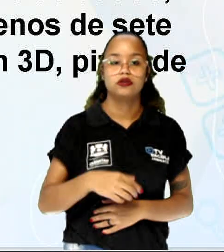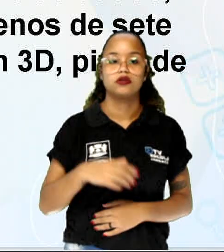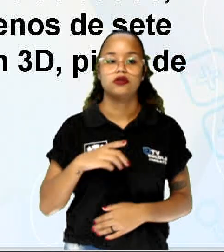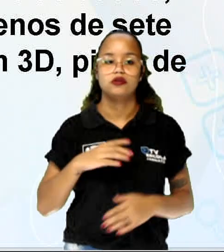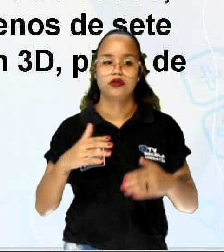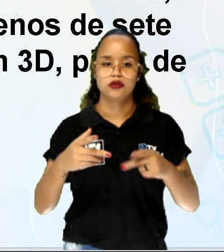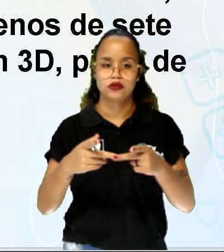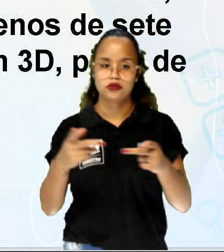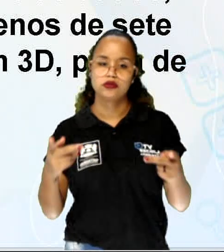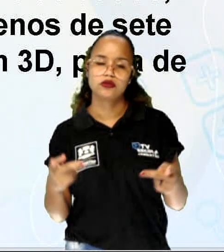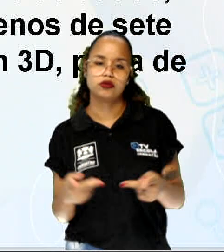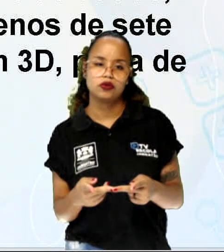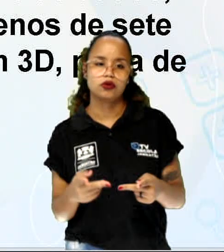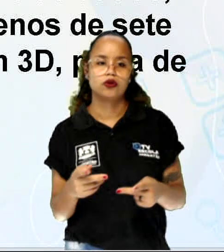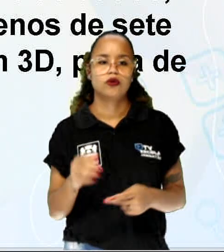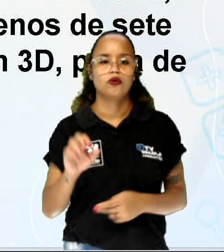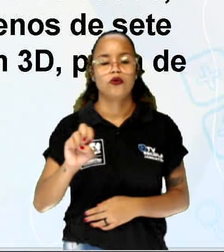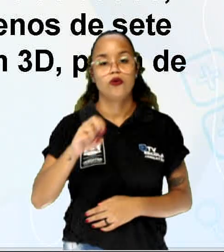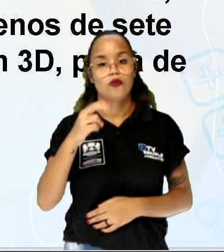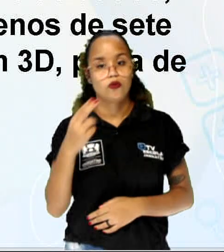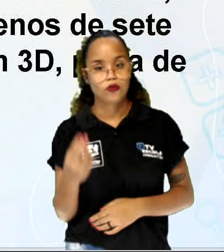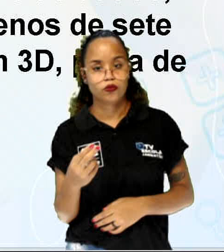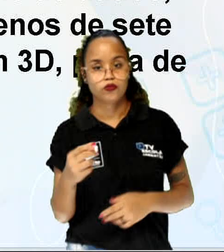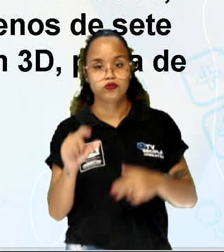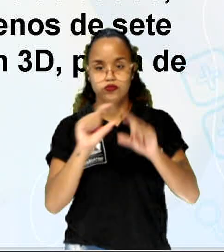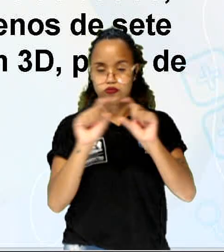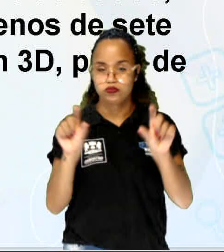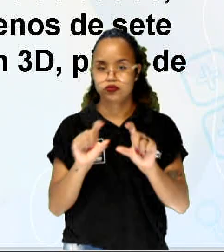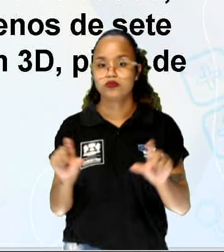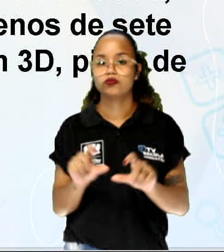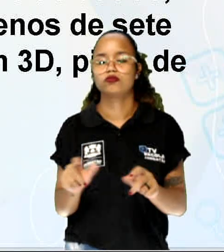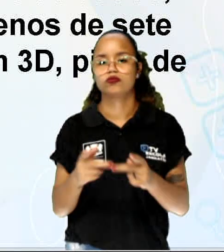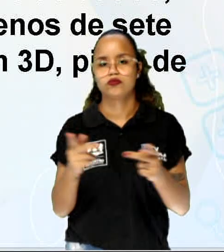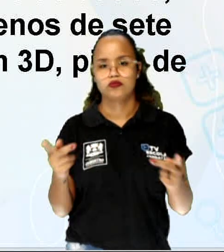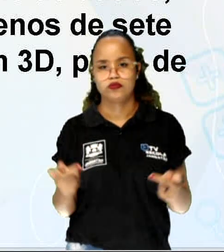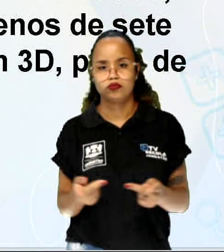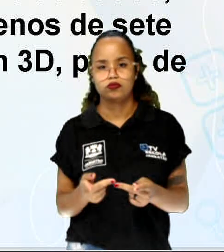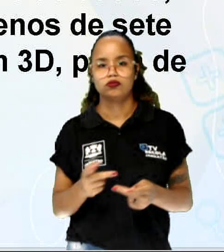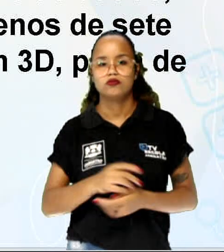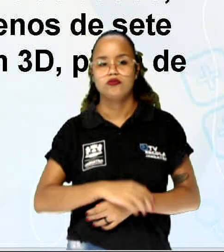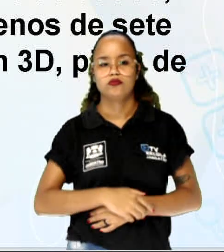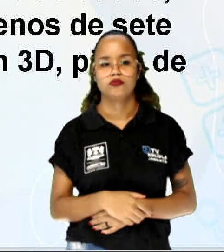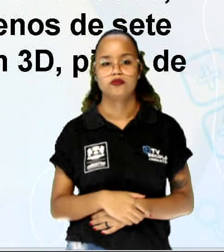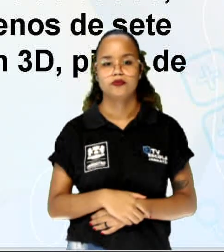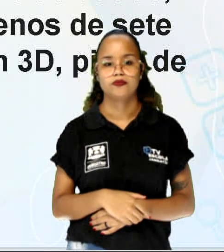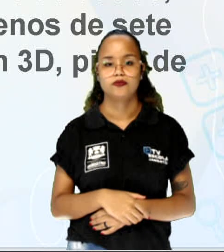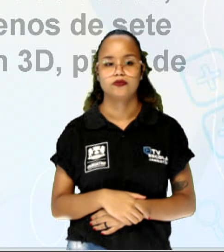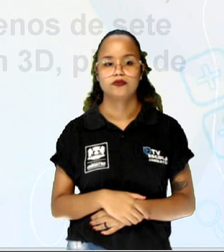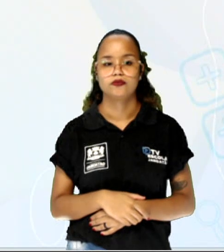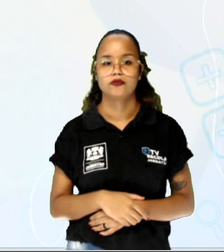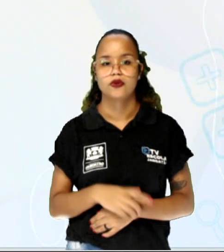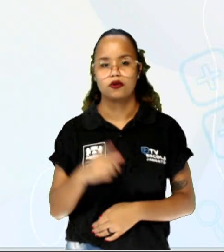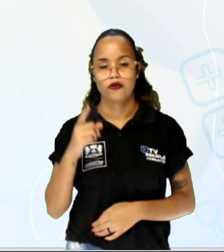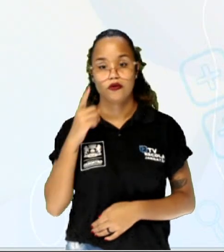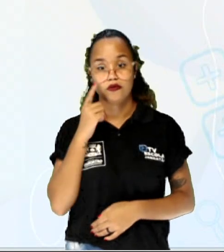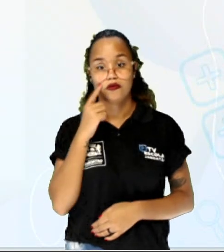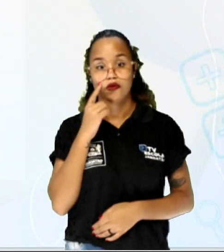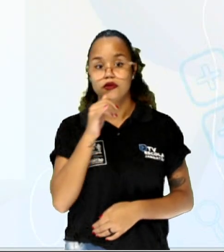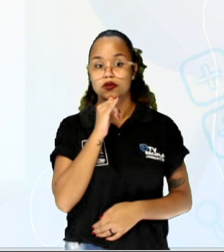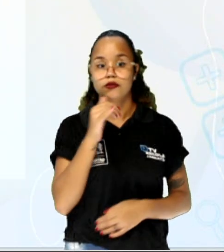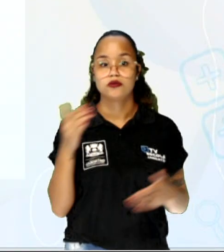pizza pizza e barra de pizza, né? Ou seja, pode ser uma pizza de pizza e uma barra de pizza, e a gente vai ver um exemplo agora, tá